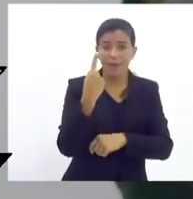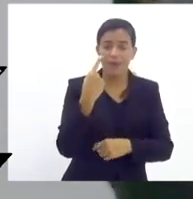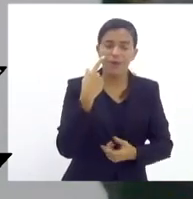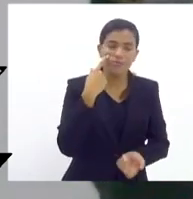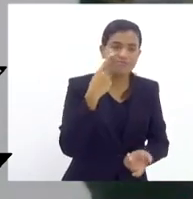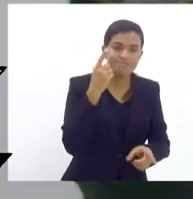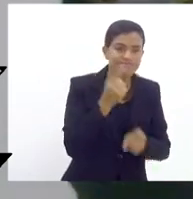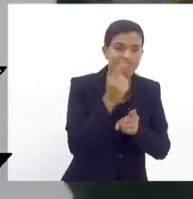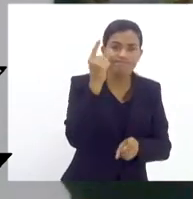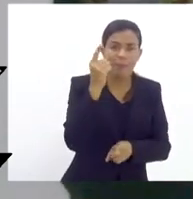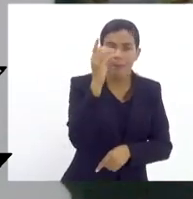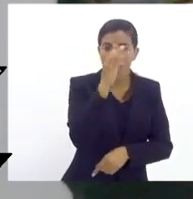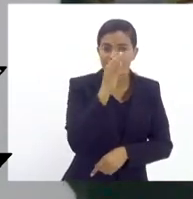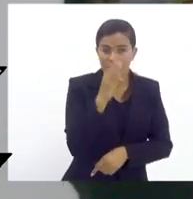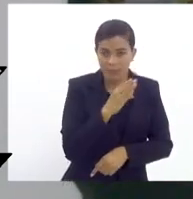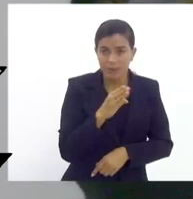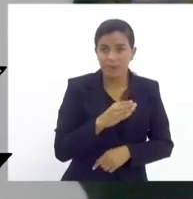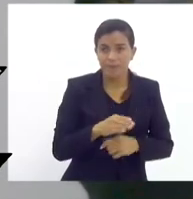triste